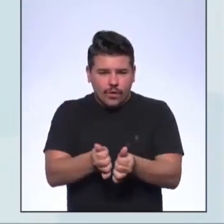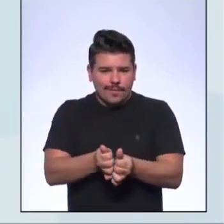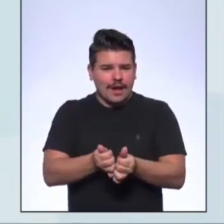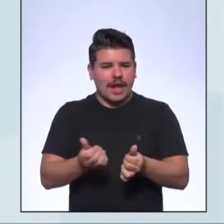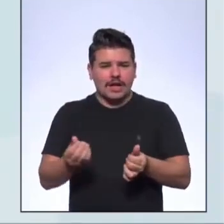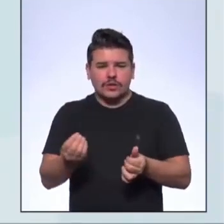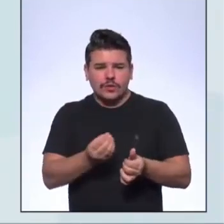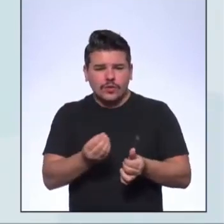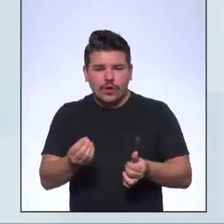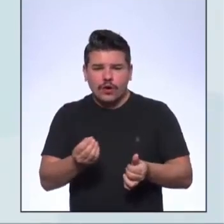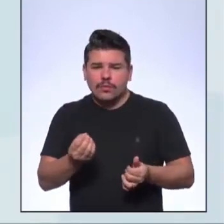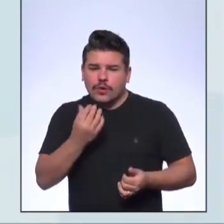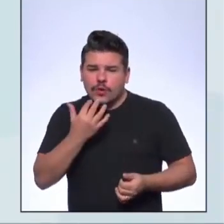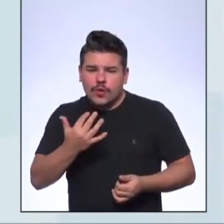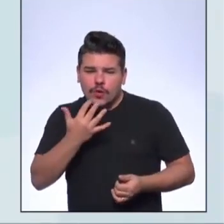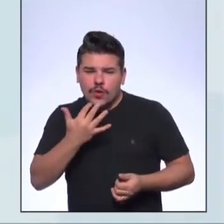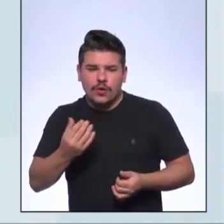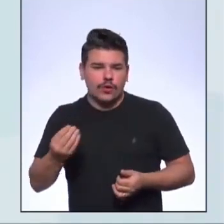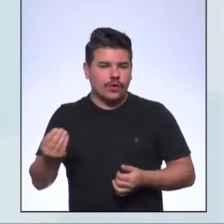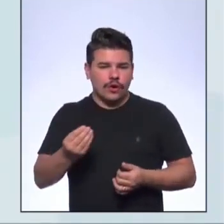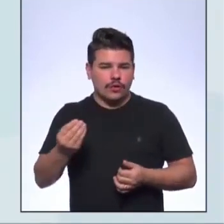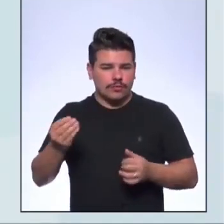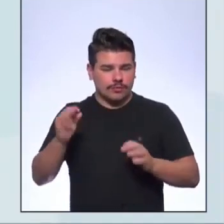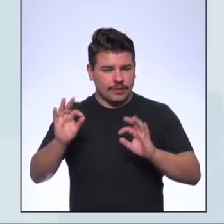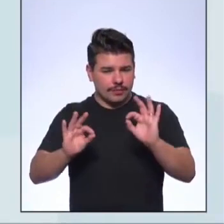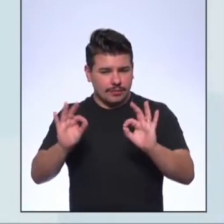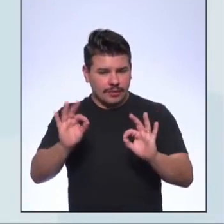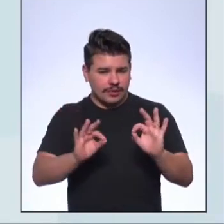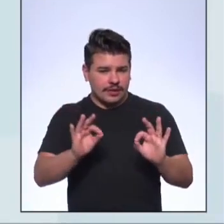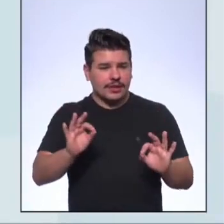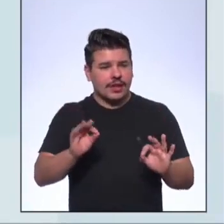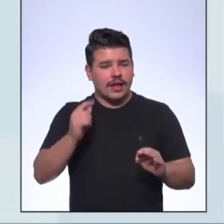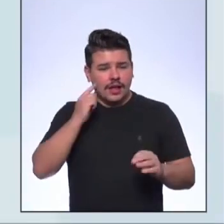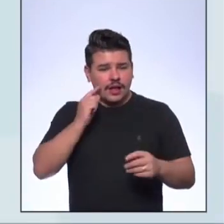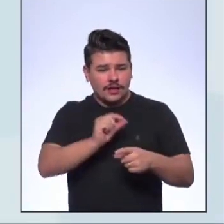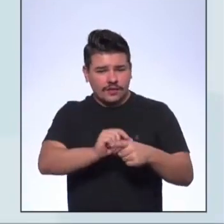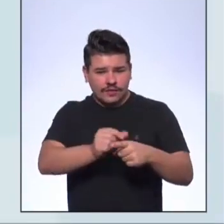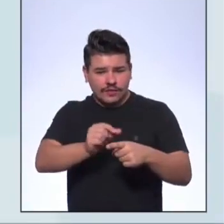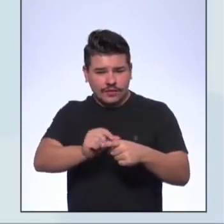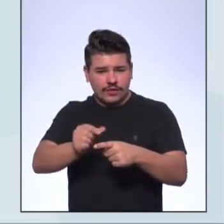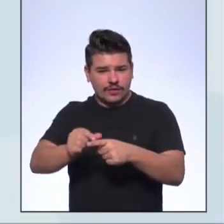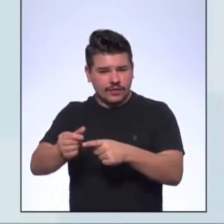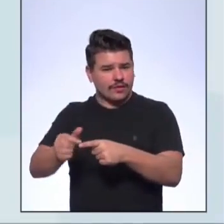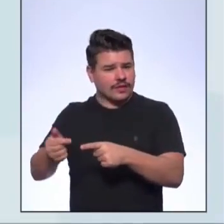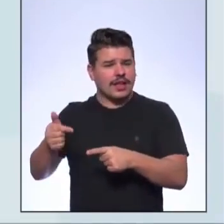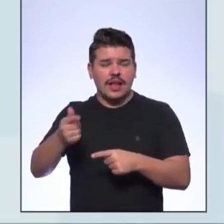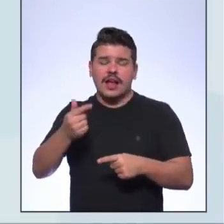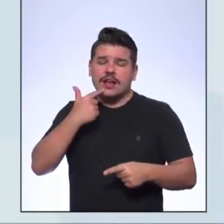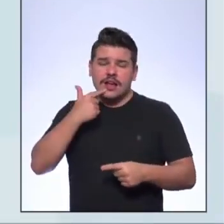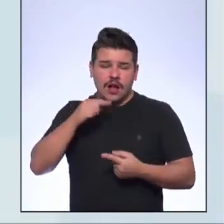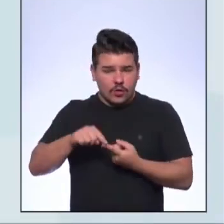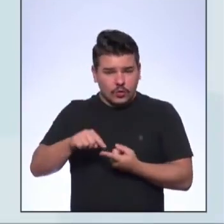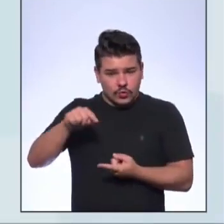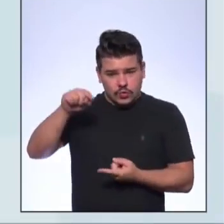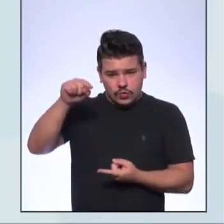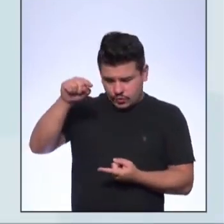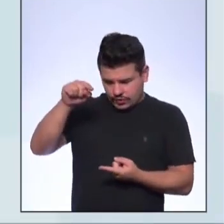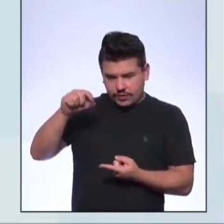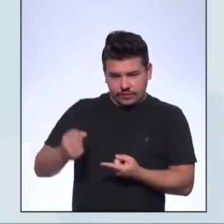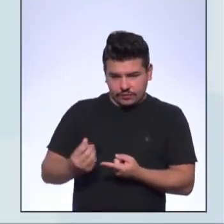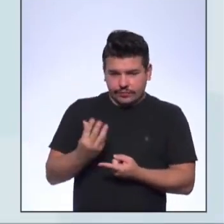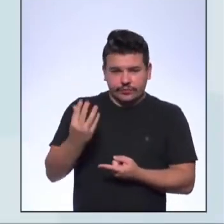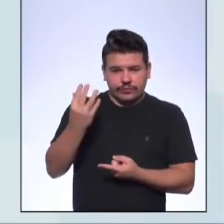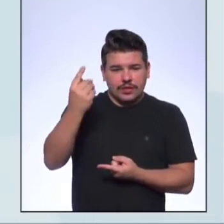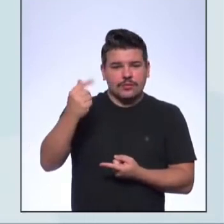fez para a cor, fez isso para a flor, para o formato da vagem, para a cor da vagem. Para a altura da planta, fez isso para o posicionamento